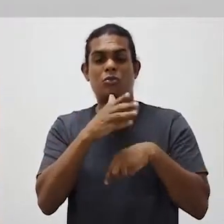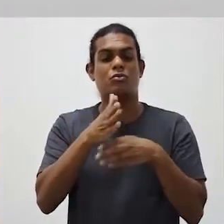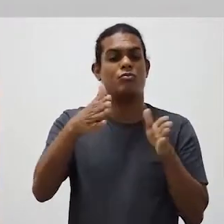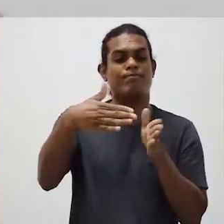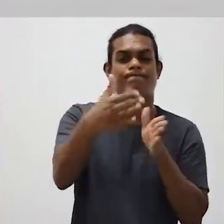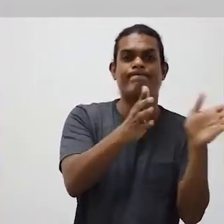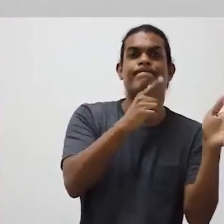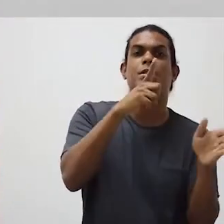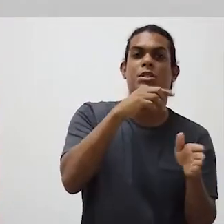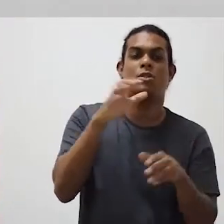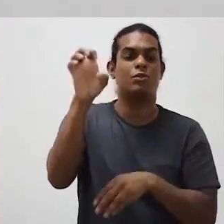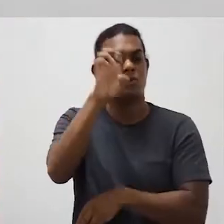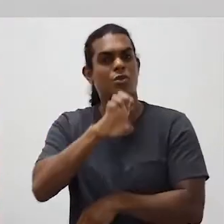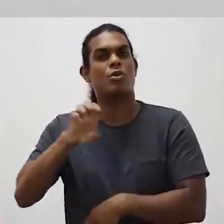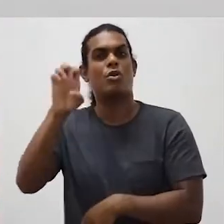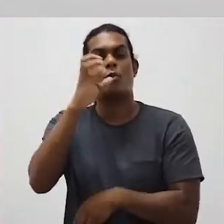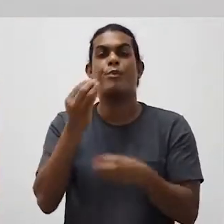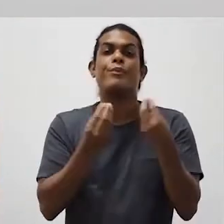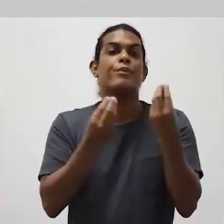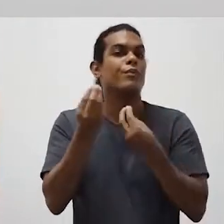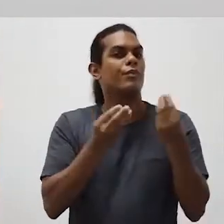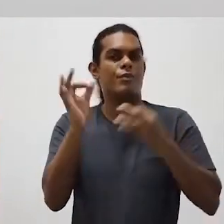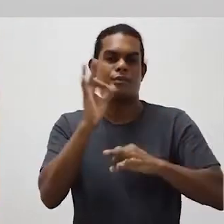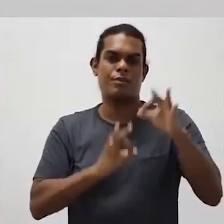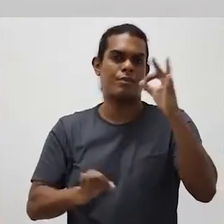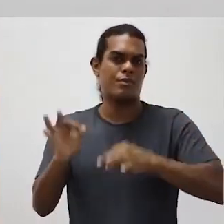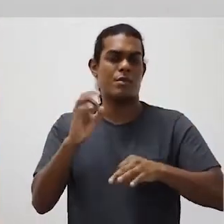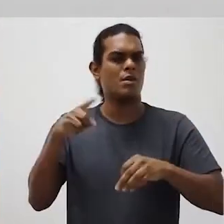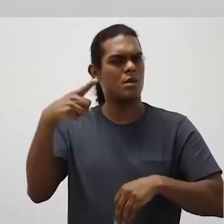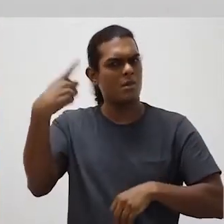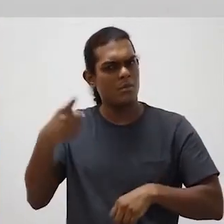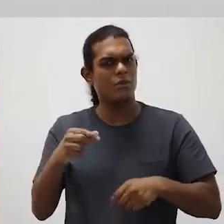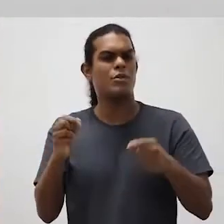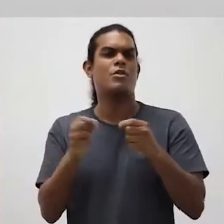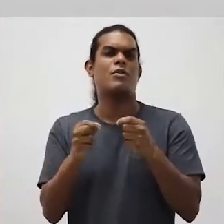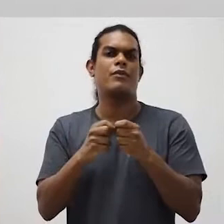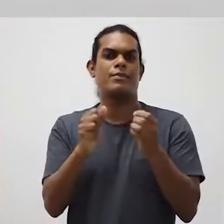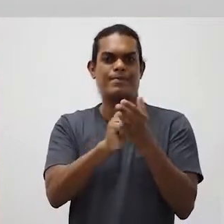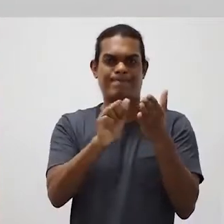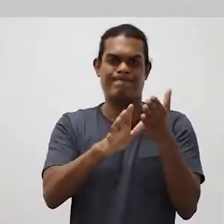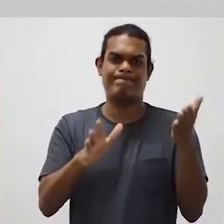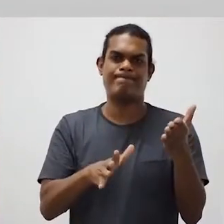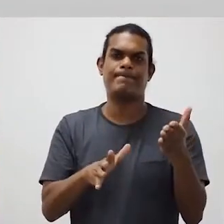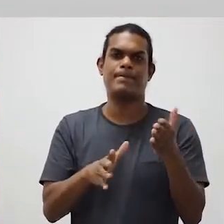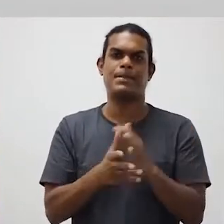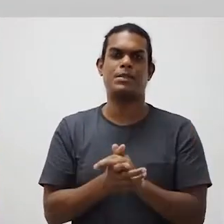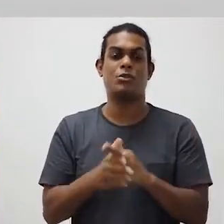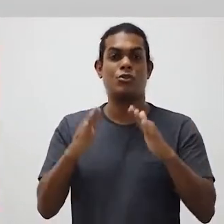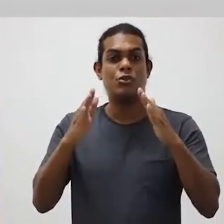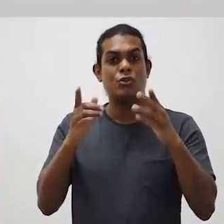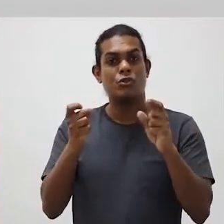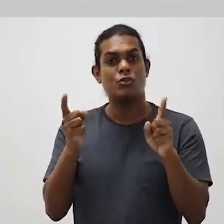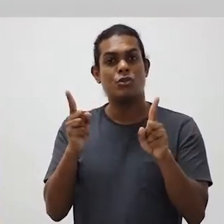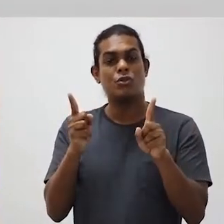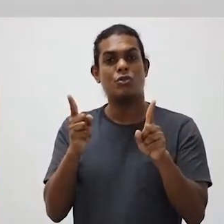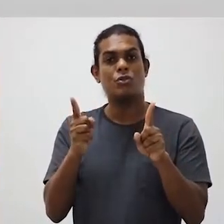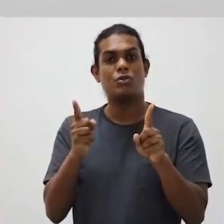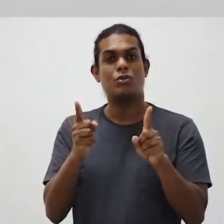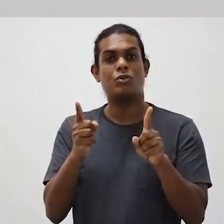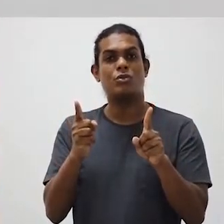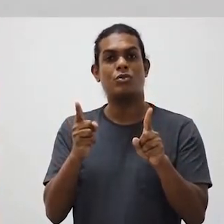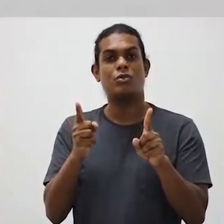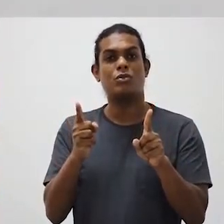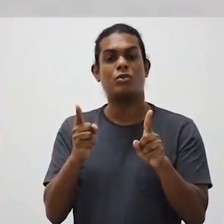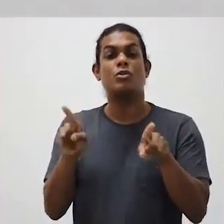isso, para que, e depois disso, façam atividade presencial, participe da aula,